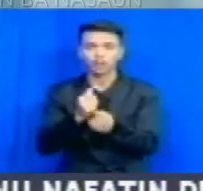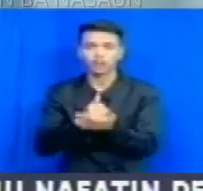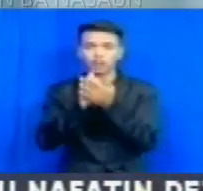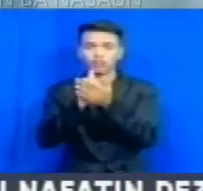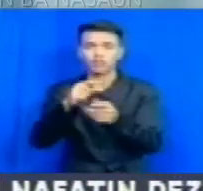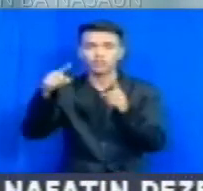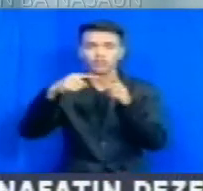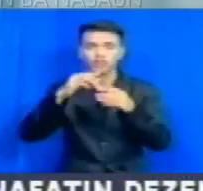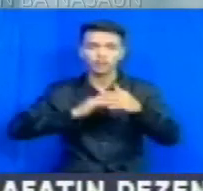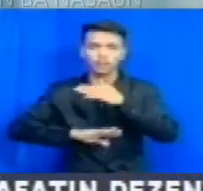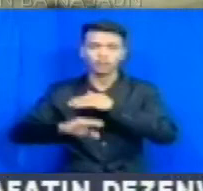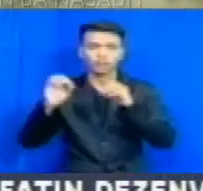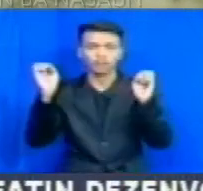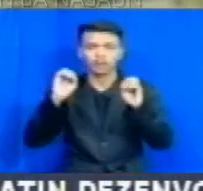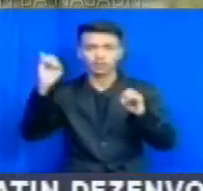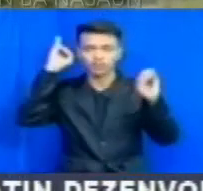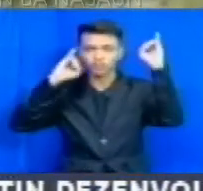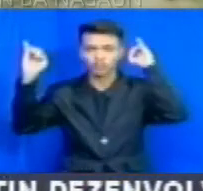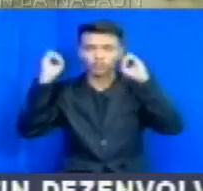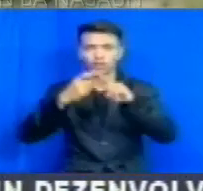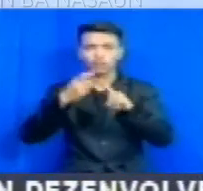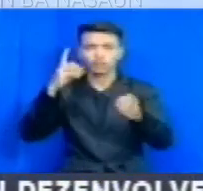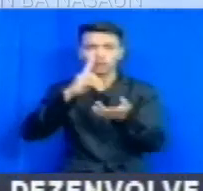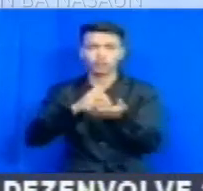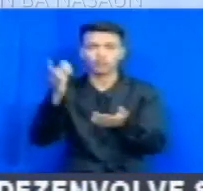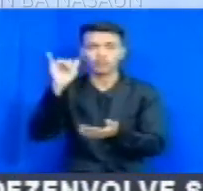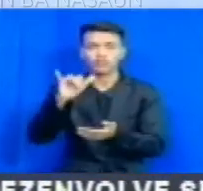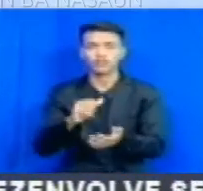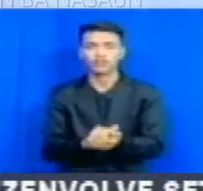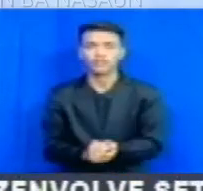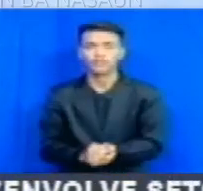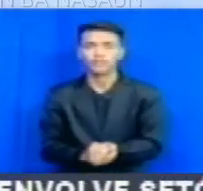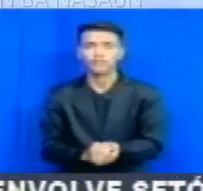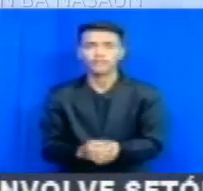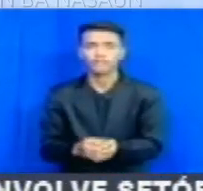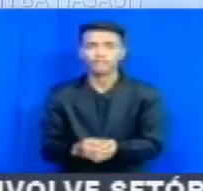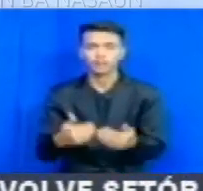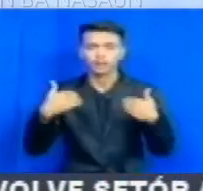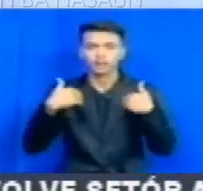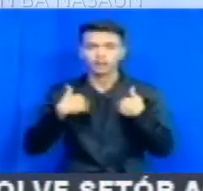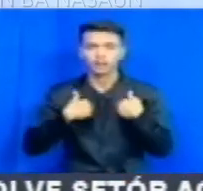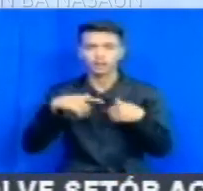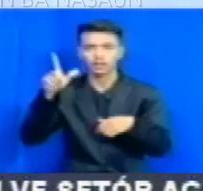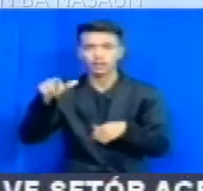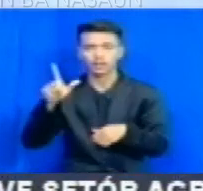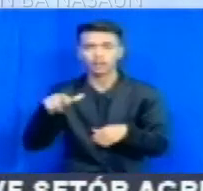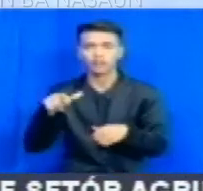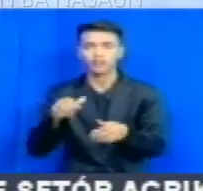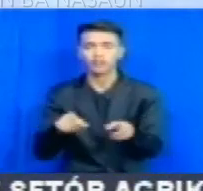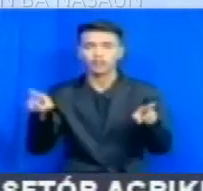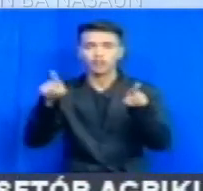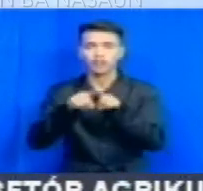no, em Hira, partos, la reta a informação, se parteira, Sira. Problema, Sira, né, Maka, Idebe, tarde, lá, lima, né,